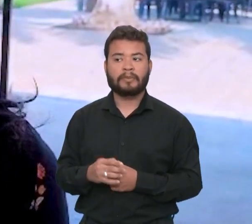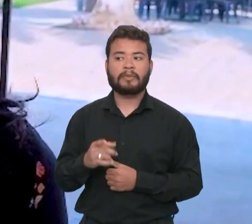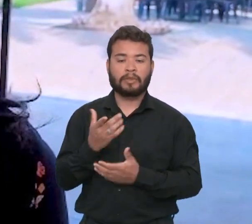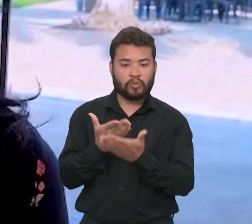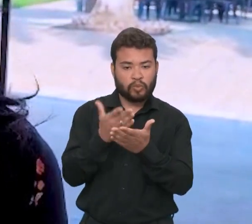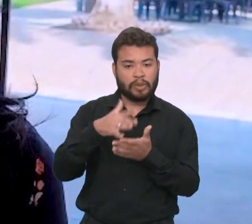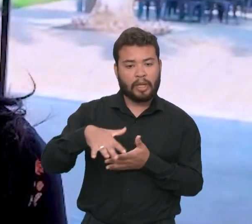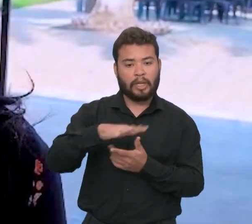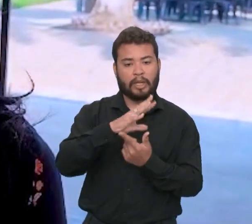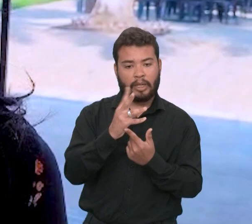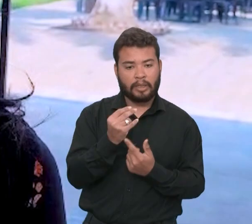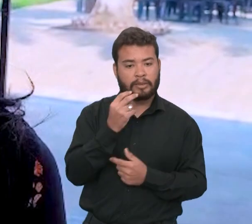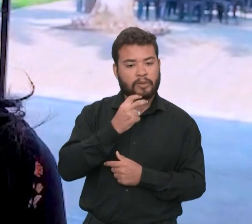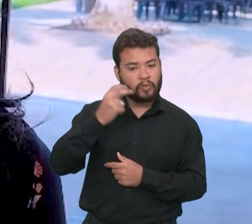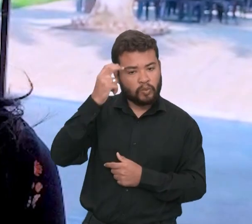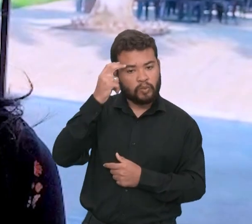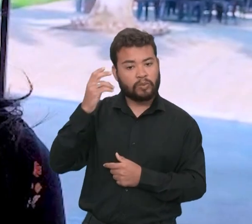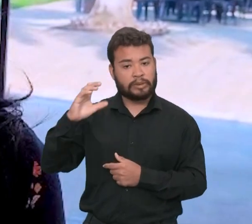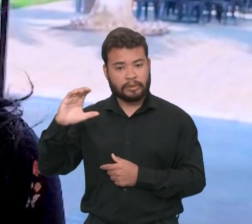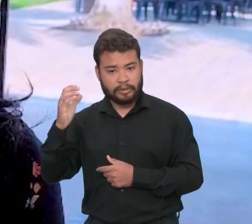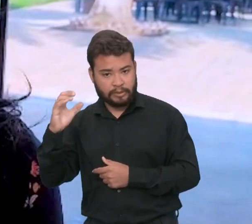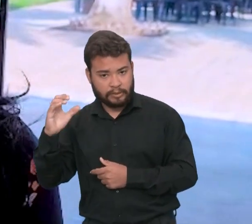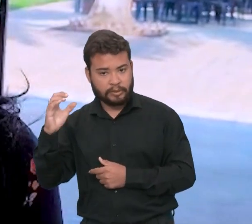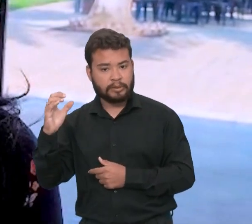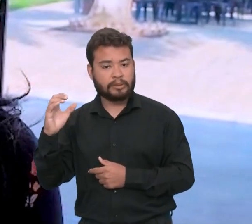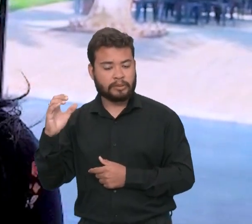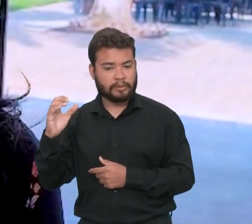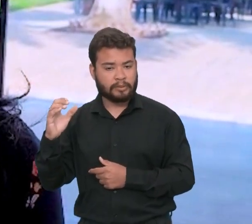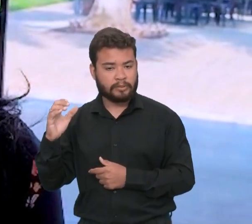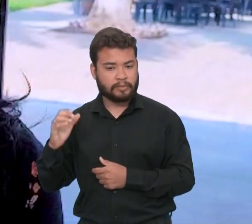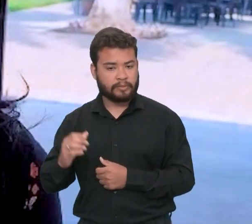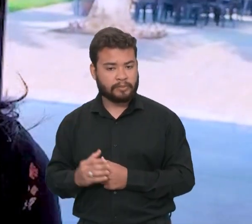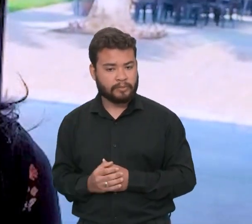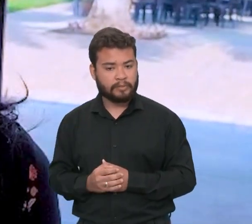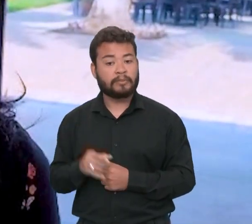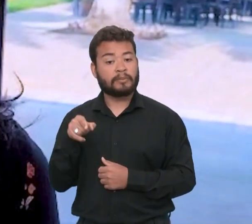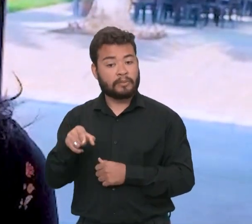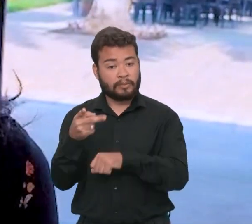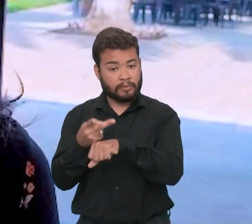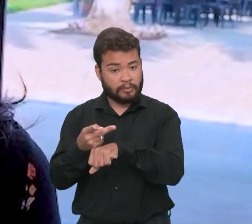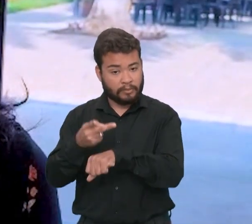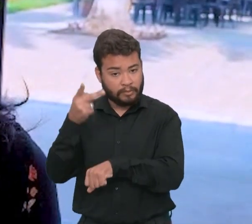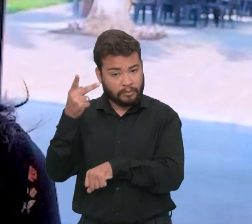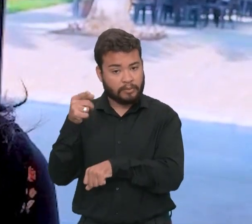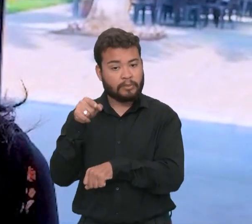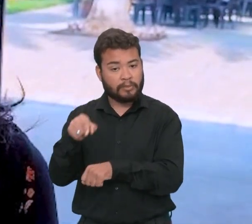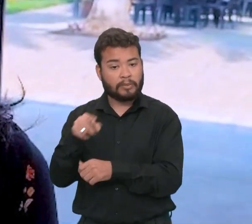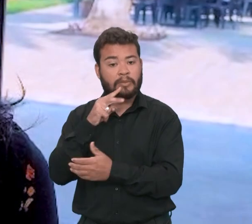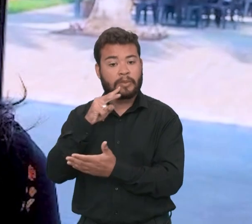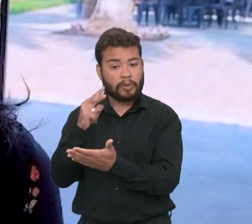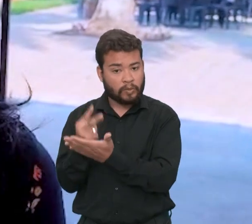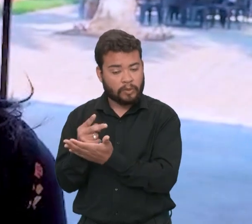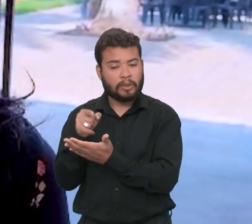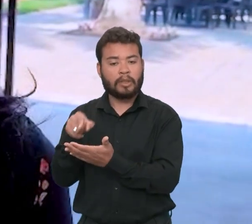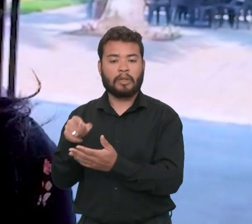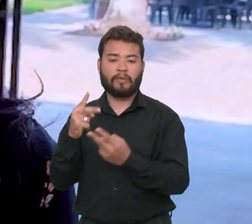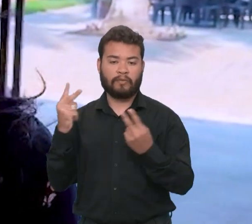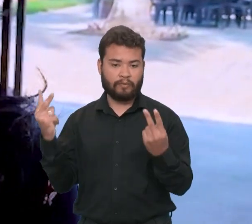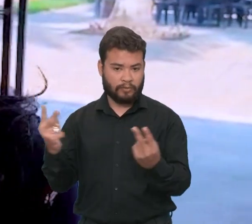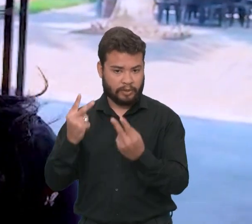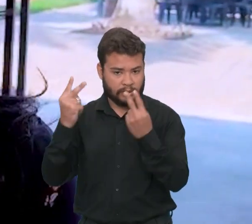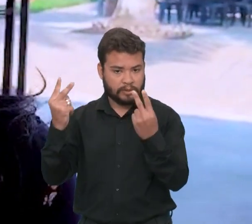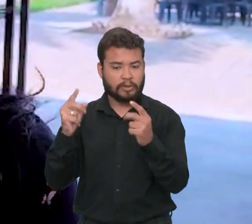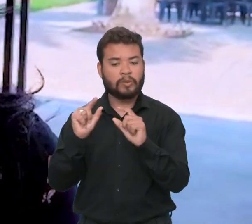cultura e ciência do país. Então esse prêmio, para mim, é um reconhecimento, é uma valorização